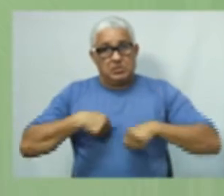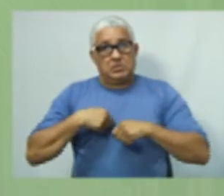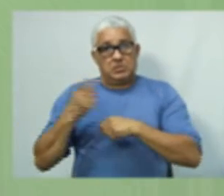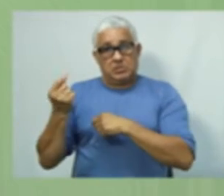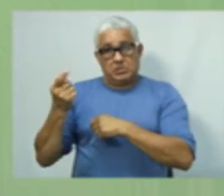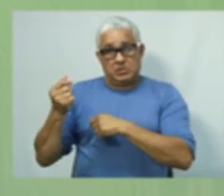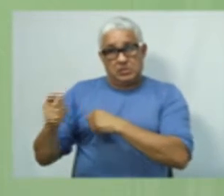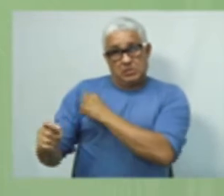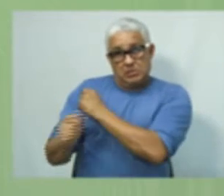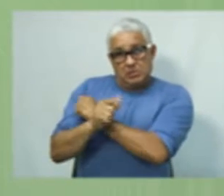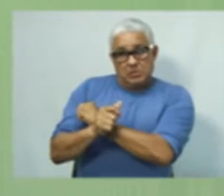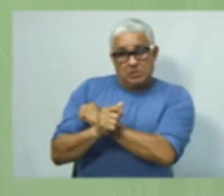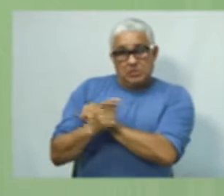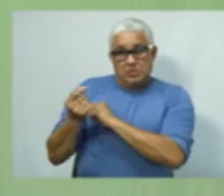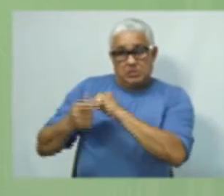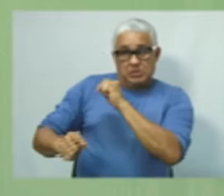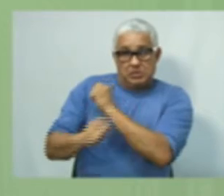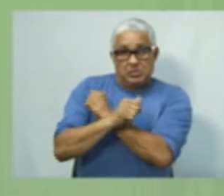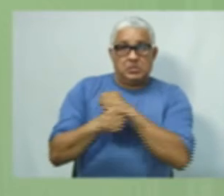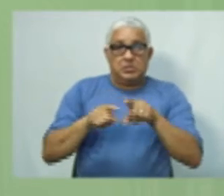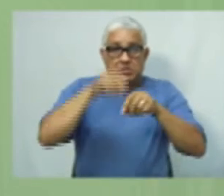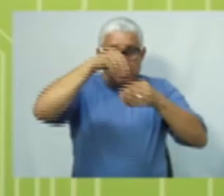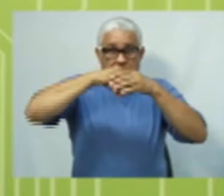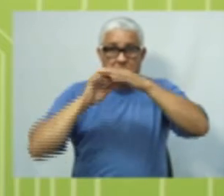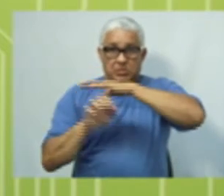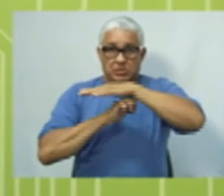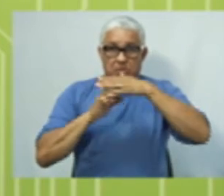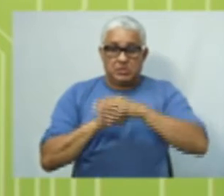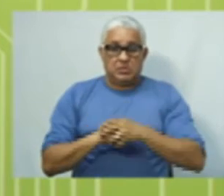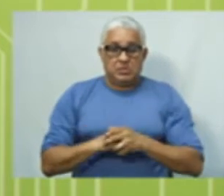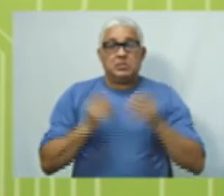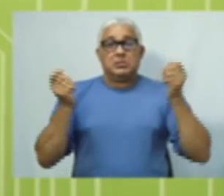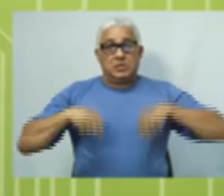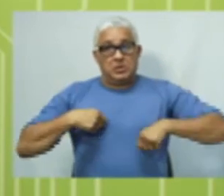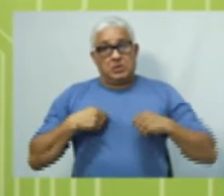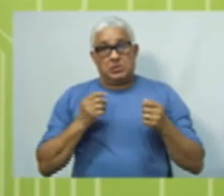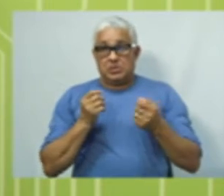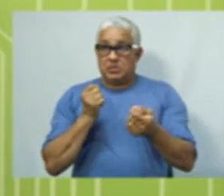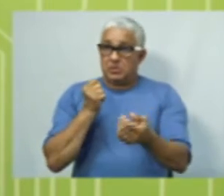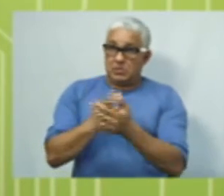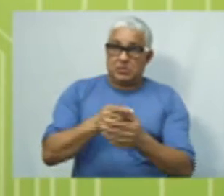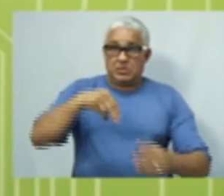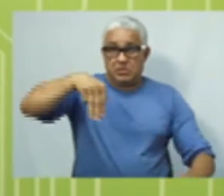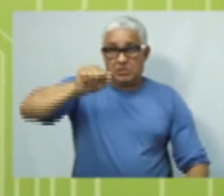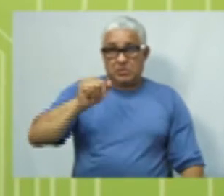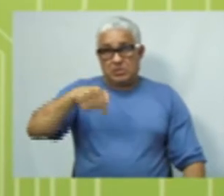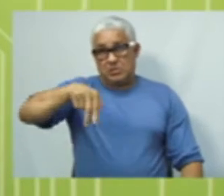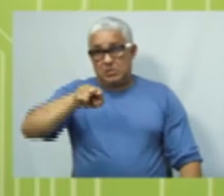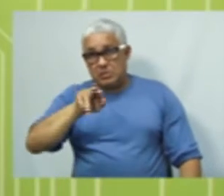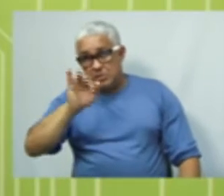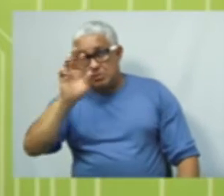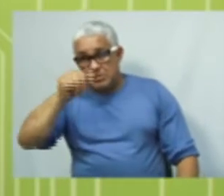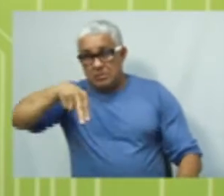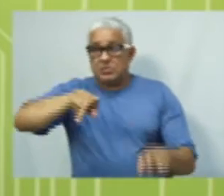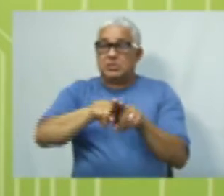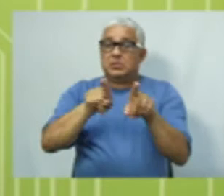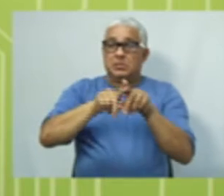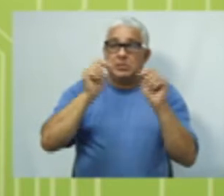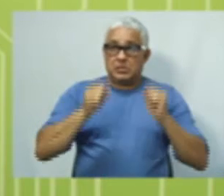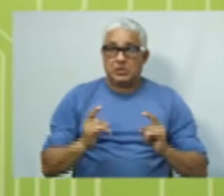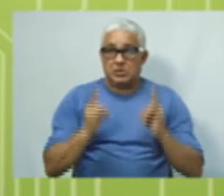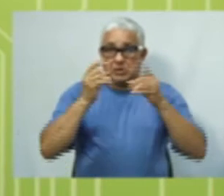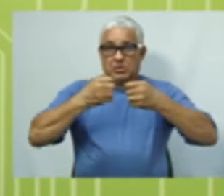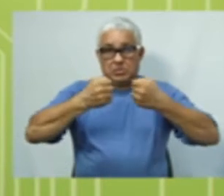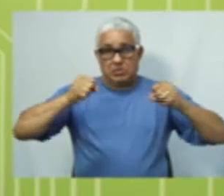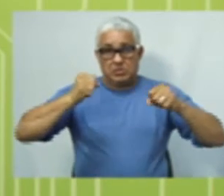financiando, fazendo um investimento dentro da empresa, para que eu possa comprar um maquinário, para que eu possa ampliar o meu prédio, para que eu